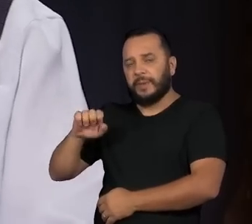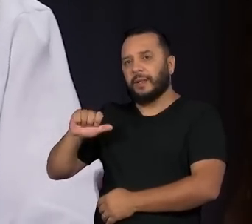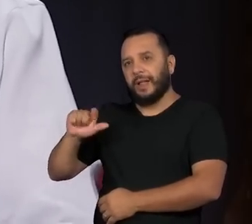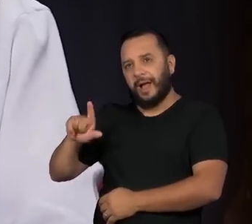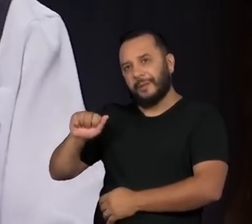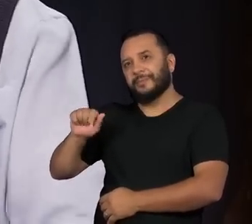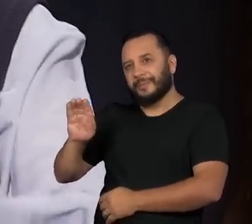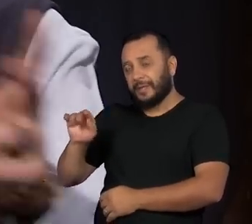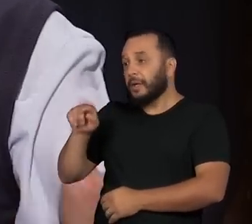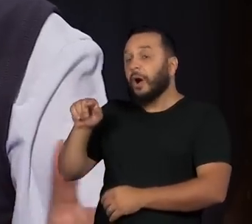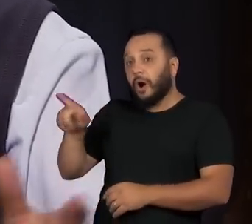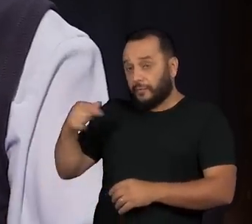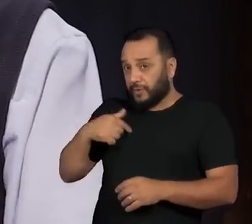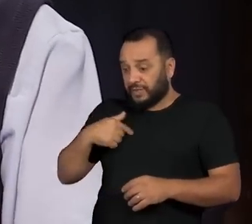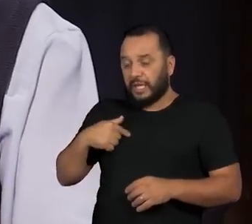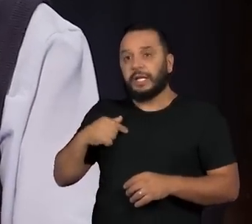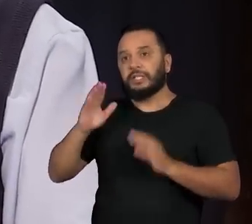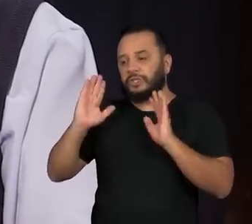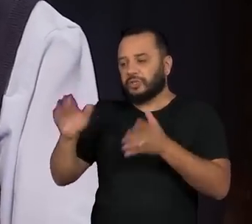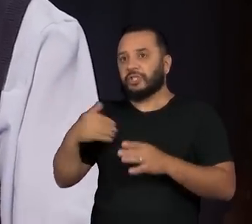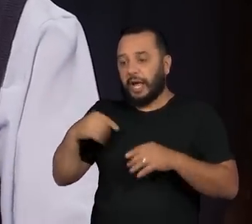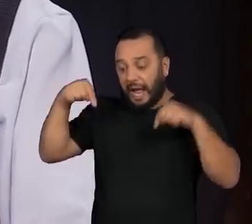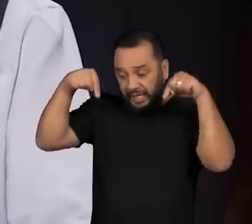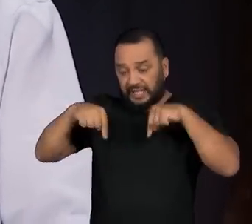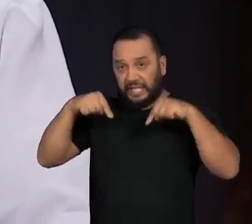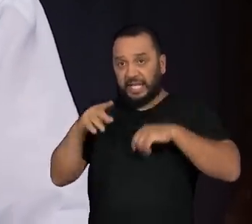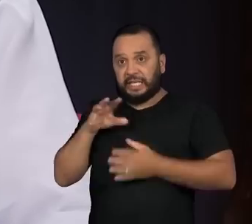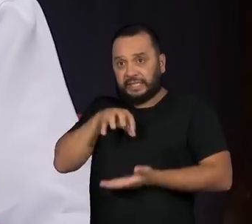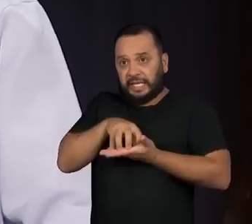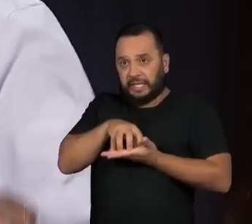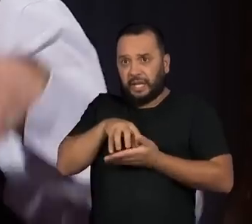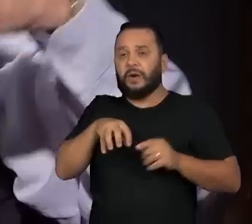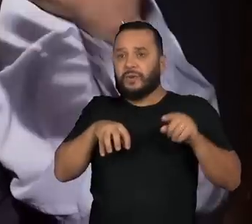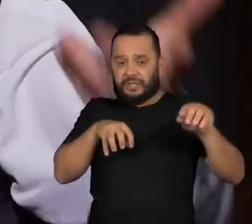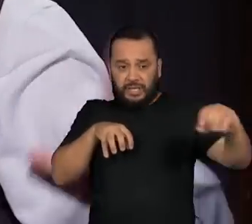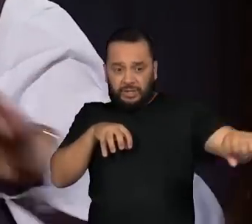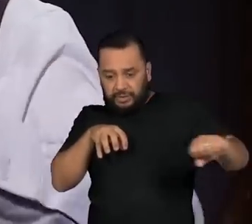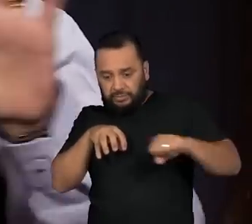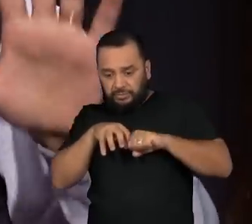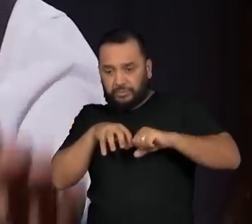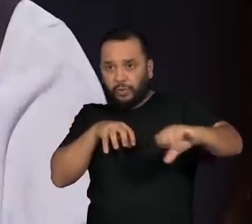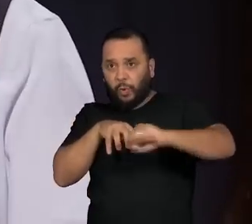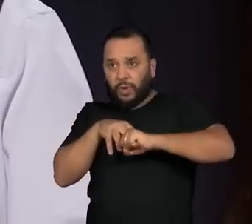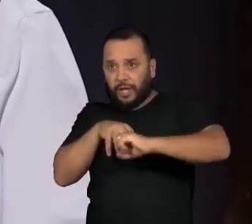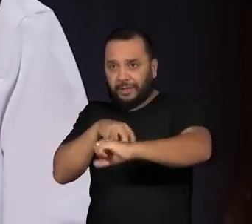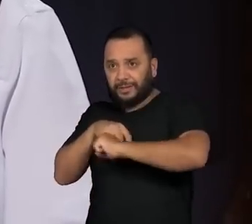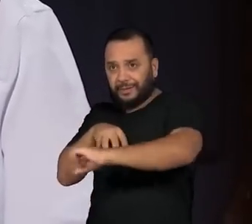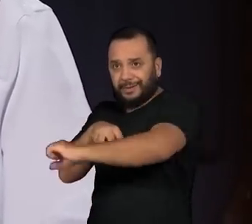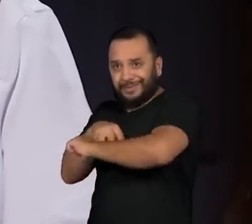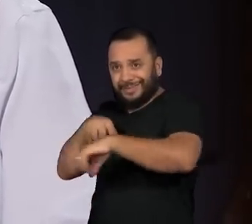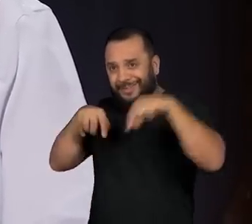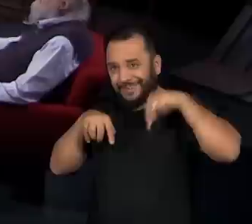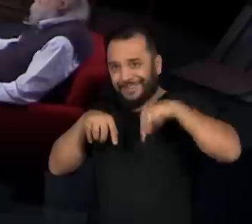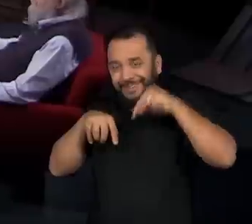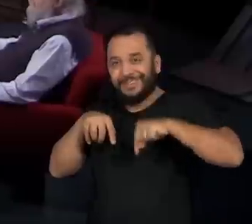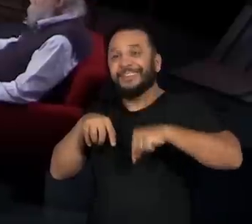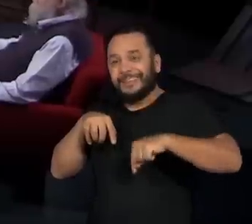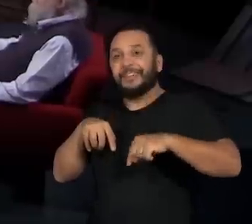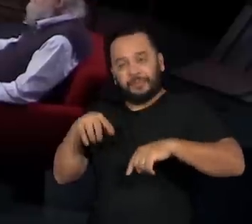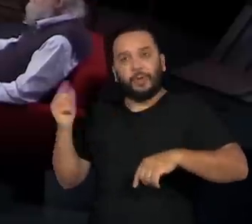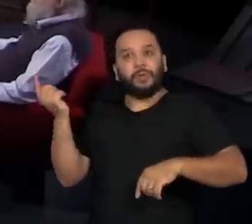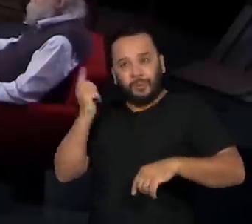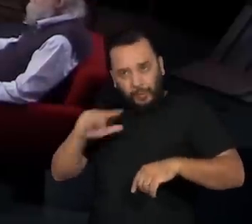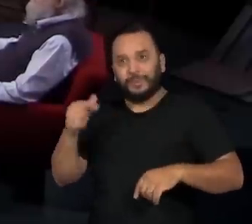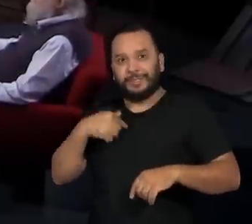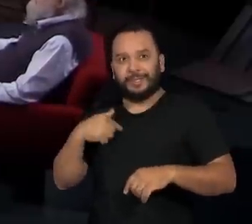cano aqui desconectam na porta de graça desde que vocês deixem essa porta disponível do outro lado para mais gente conectar e a gente conseguiu essa conexão via bitness